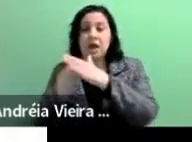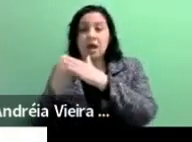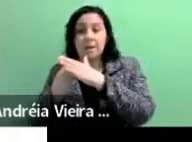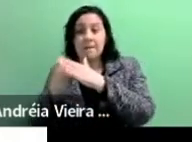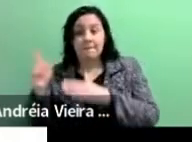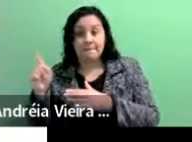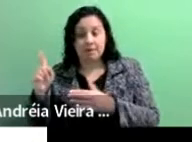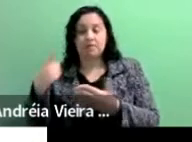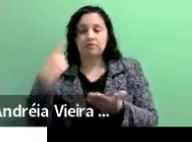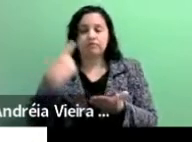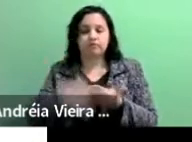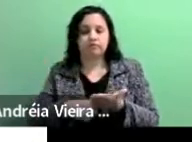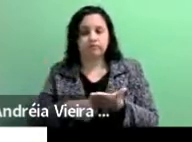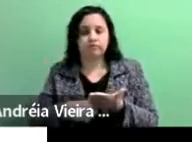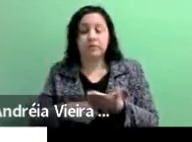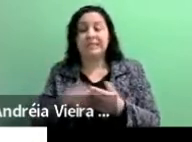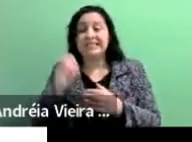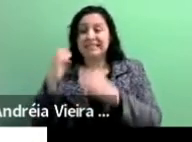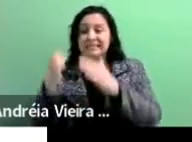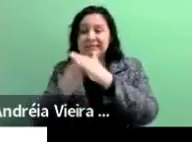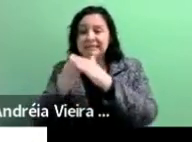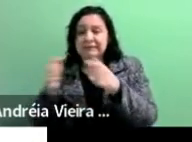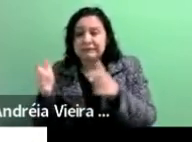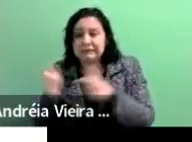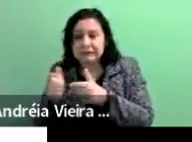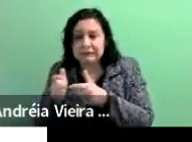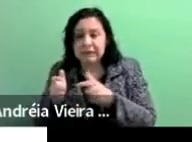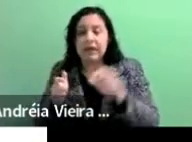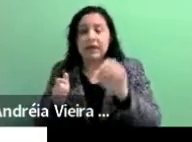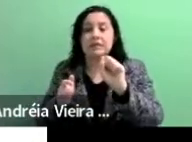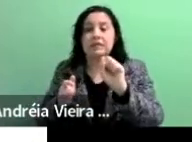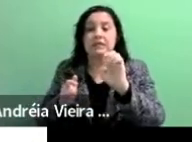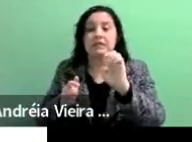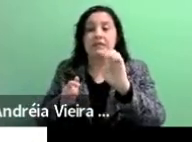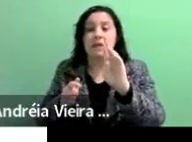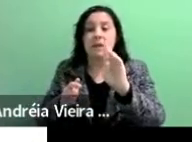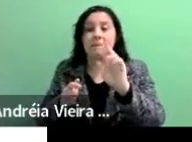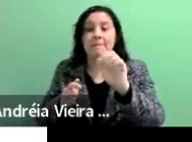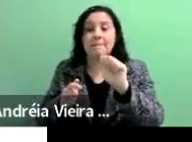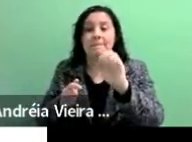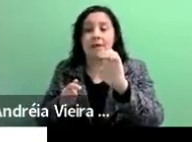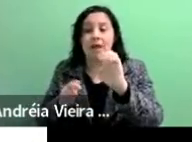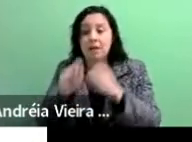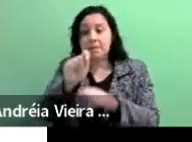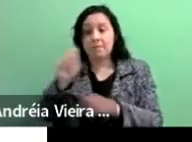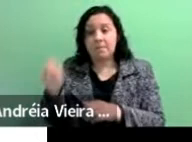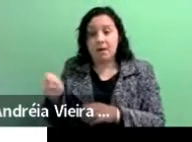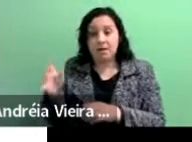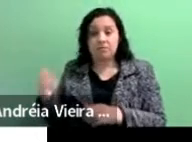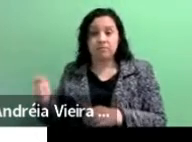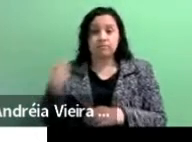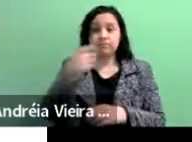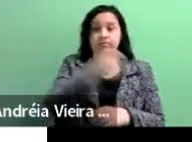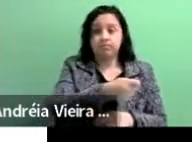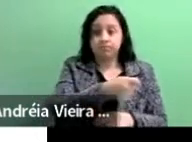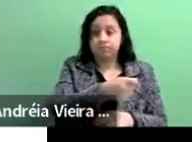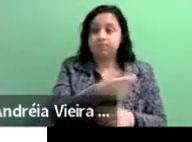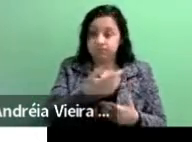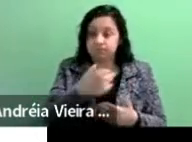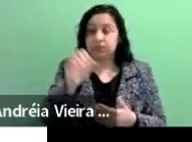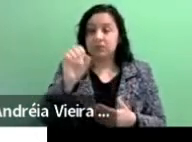aportam no projeto. Se é uma empresa menor, o Sebrae paga a parte da empresa. Então, esses números eles podem variar caso a